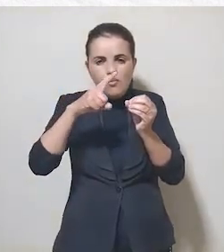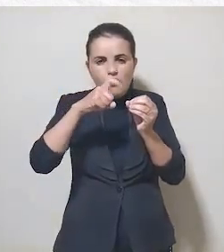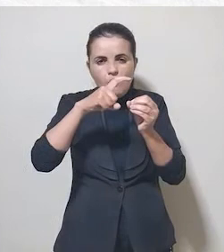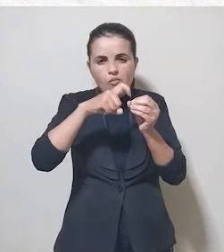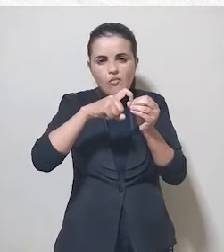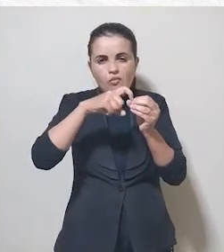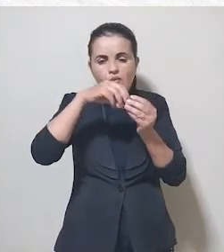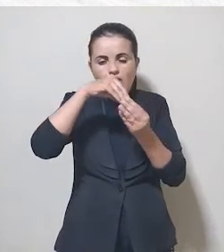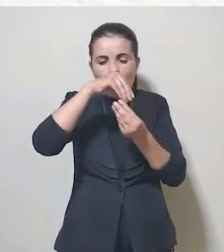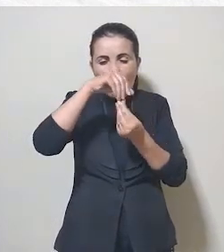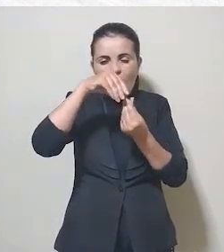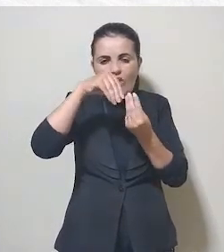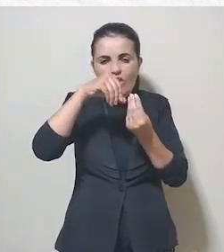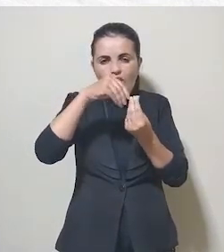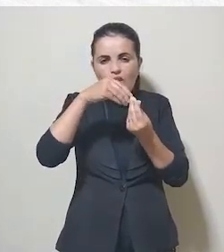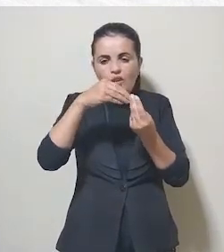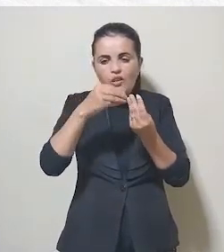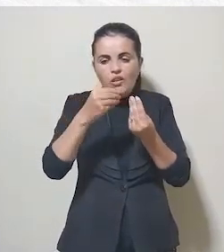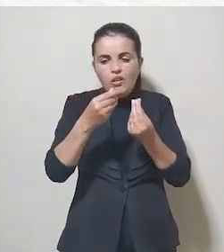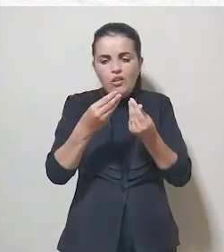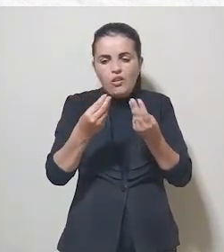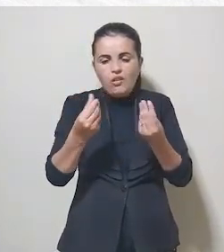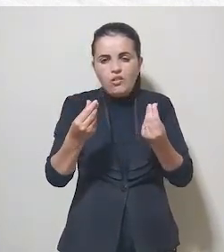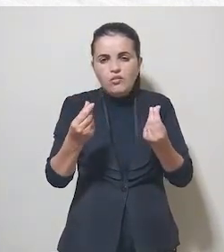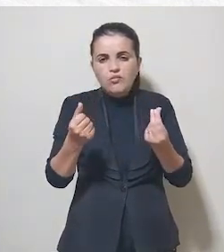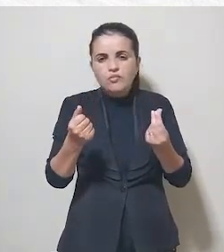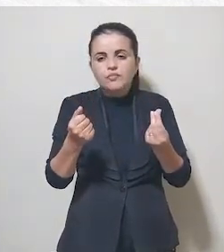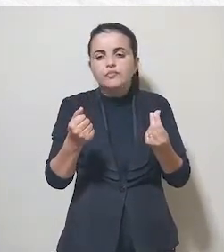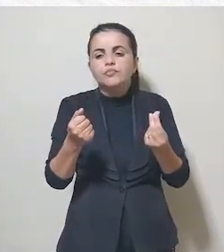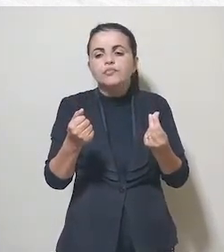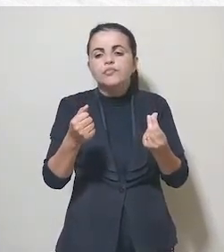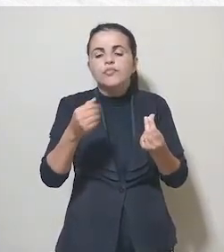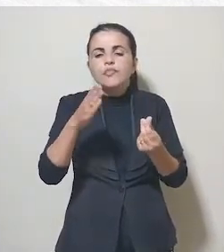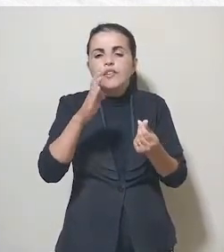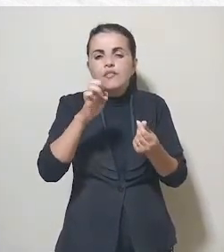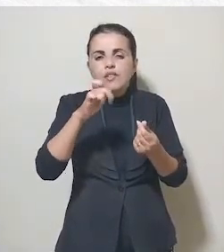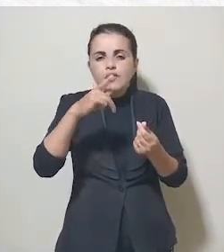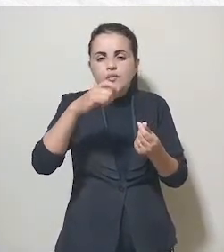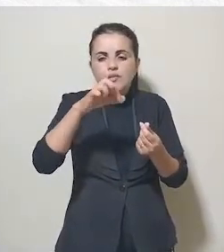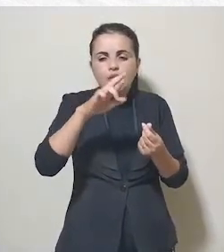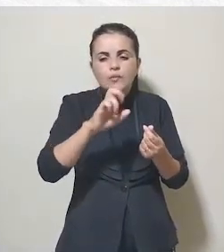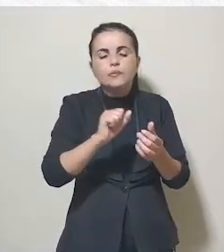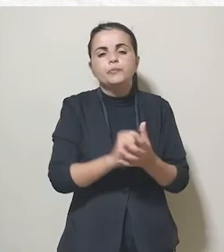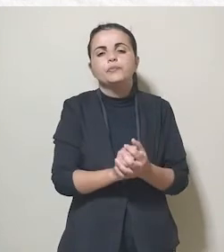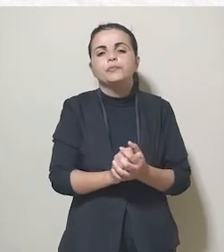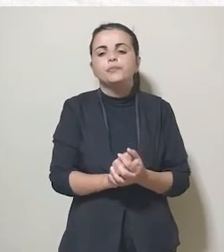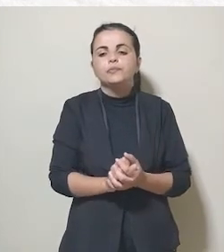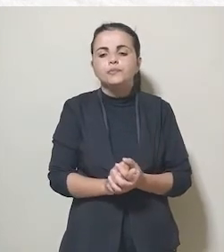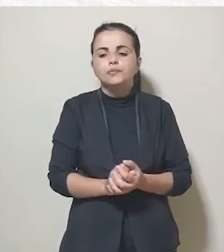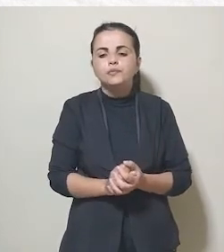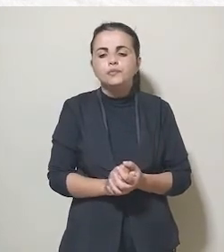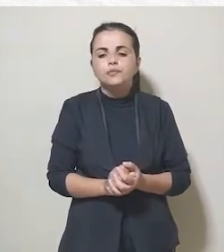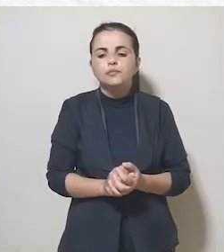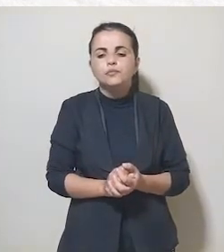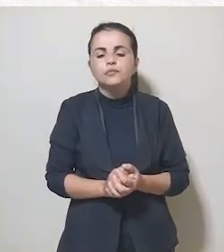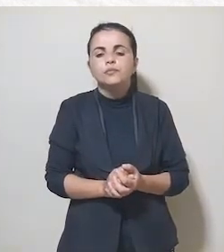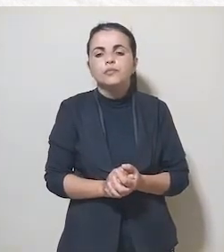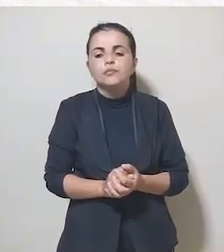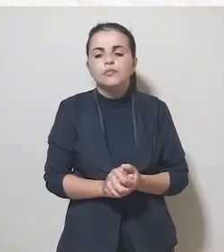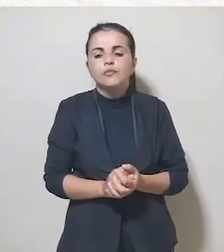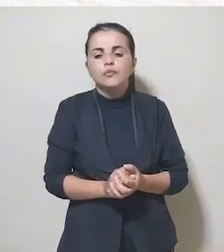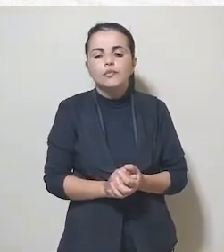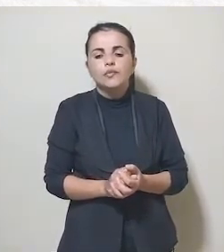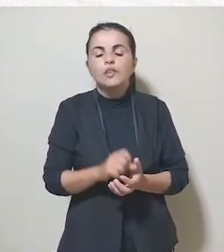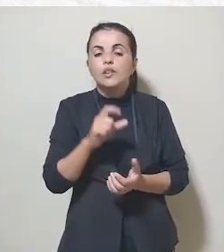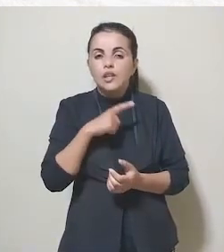que ele é produzido, esse líquido seminal, nessa bolsinha aqui chamada vesícula seminal. Em seguida,